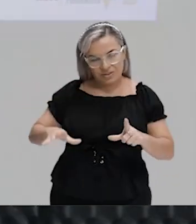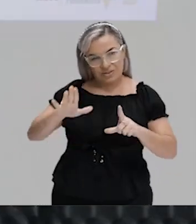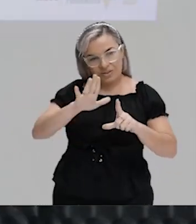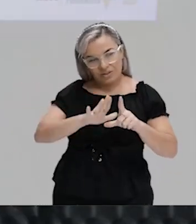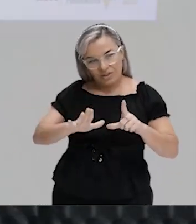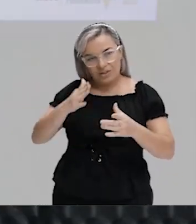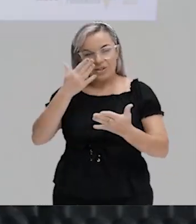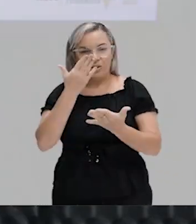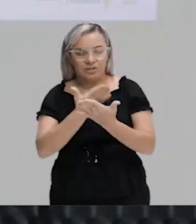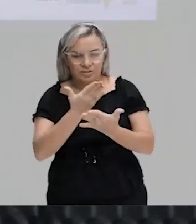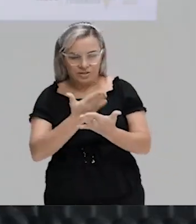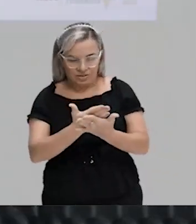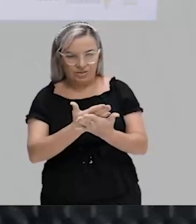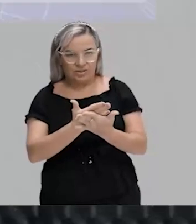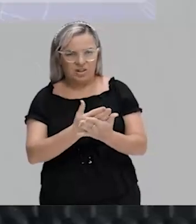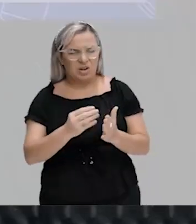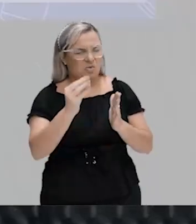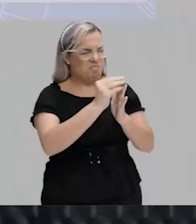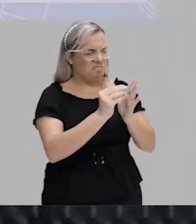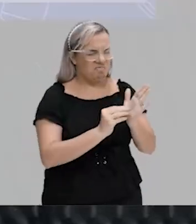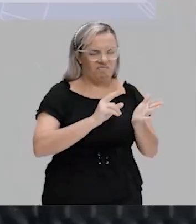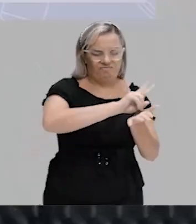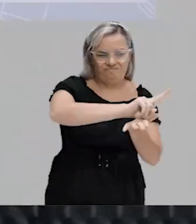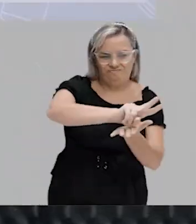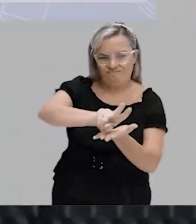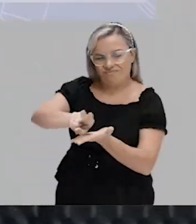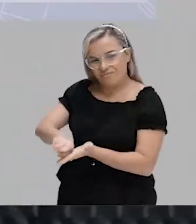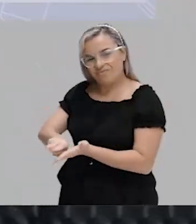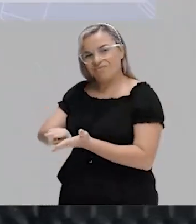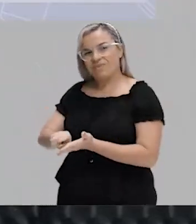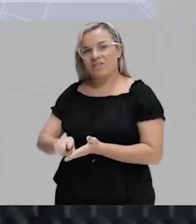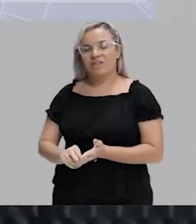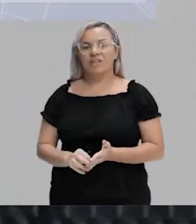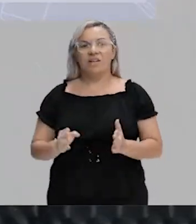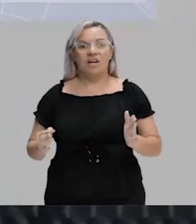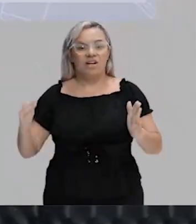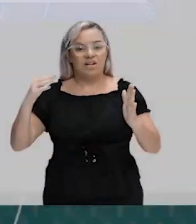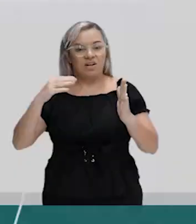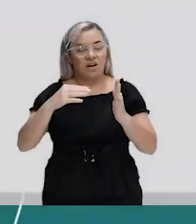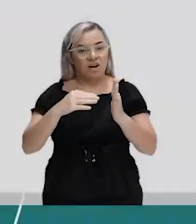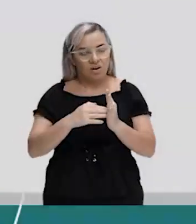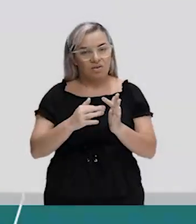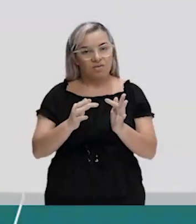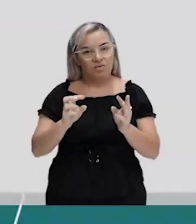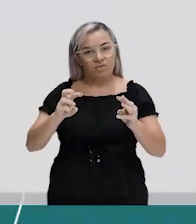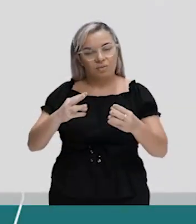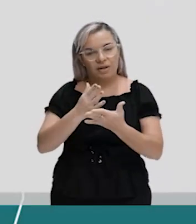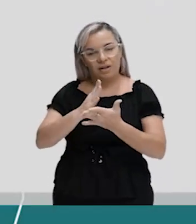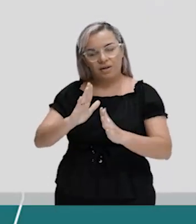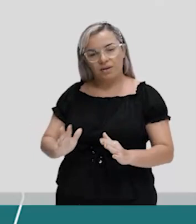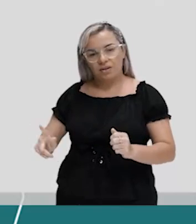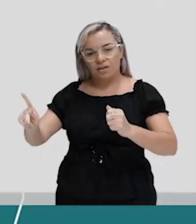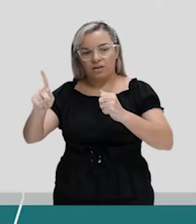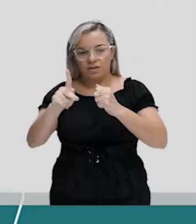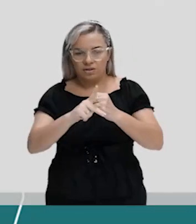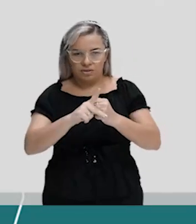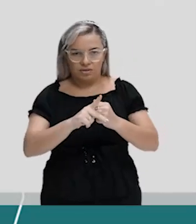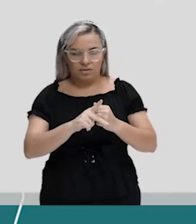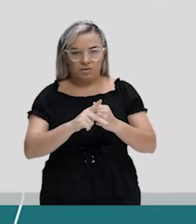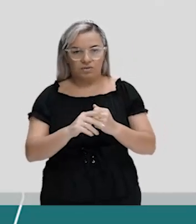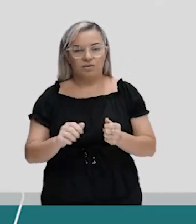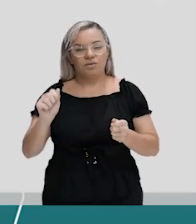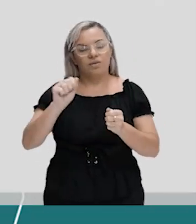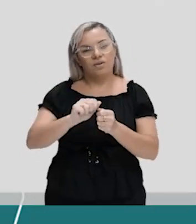que tem muito conteúdo para vocês. Essa será a nossa última aula sobre pronome. Na aula de hoje faremos apenas